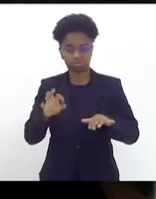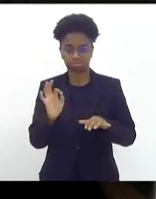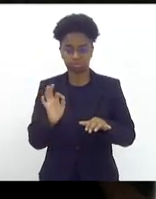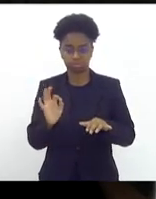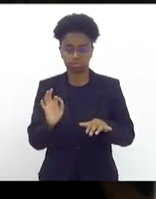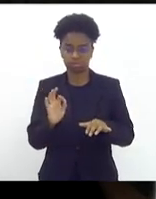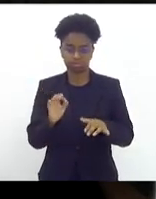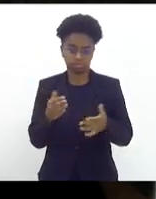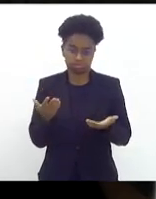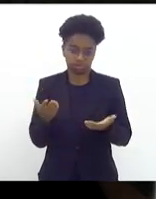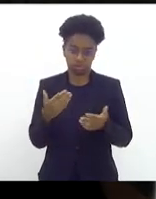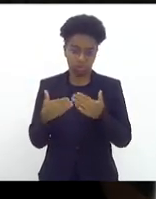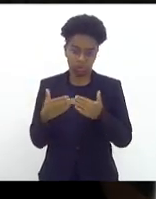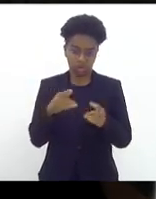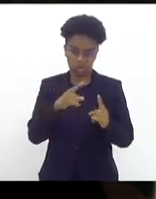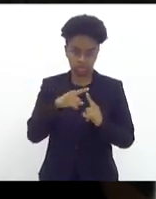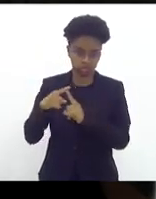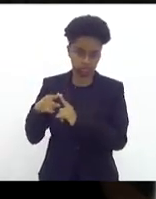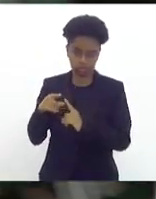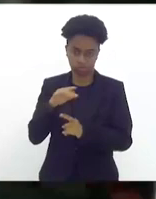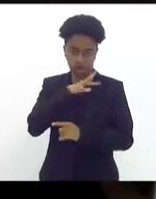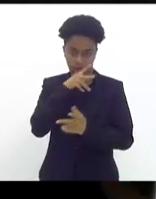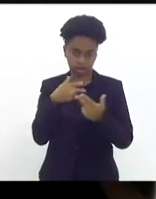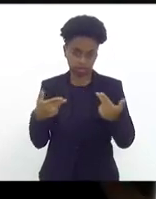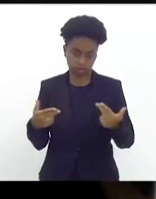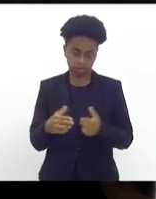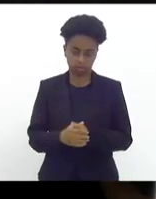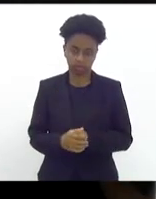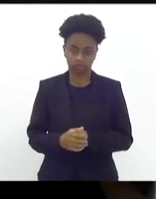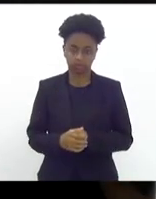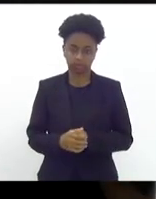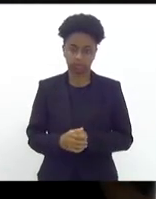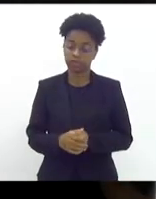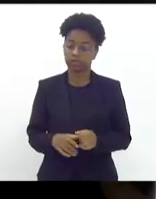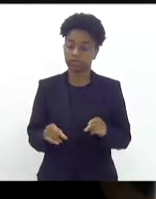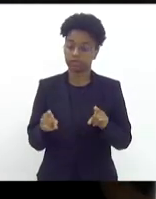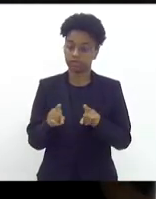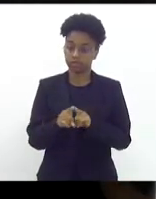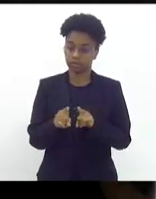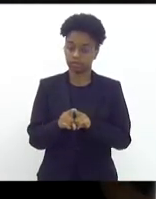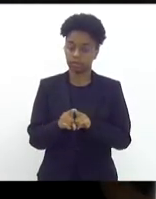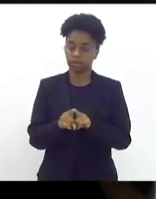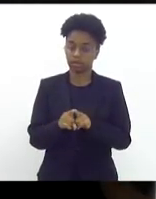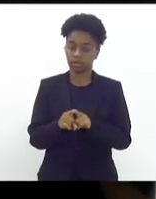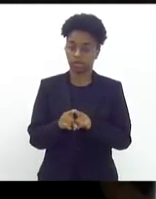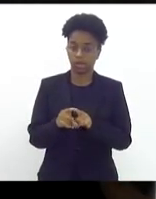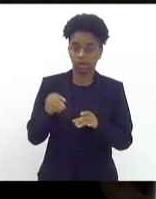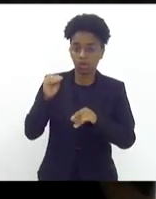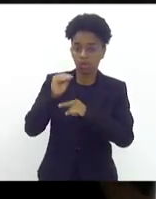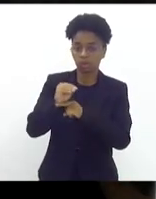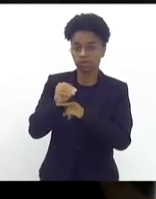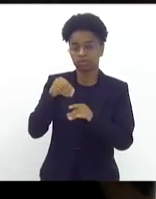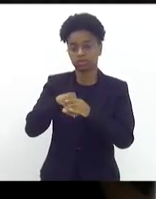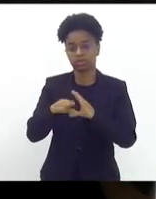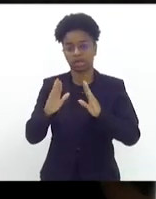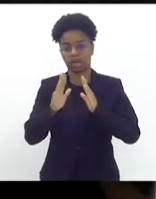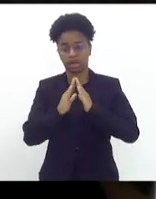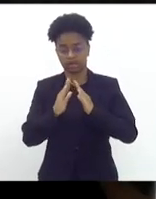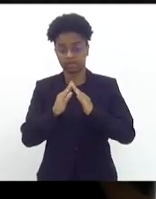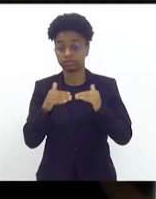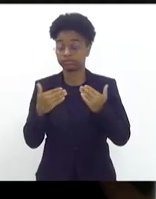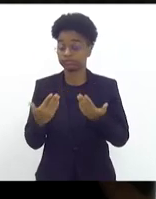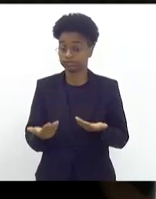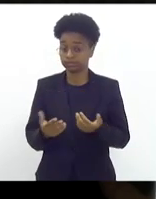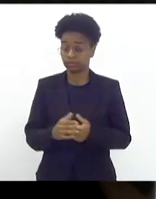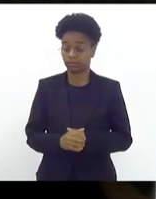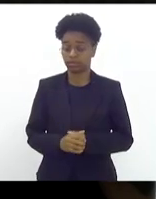o animal, qualquer tipo de animal, né? Inclusive o pet. Né? Então, nesse sentido,